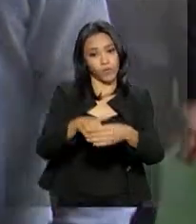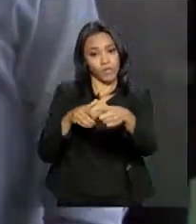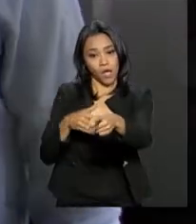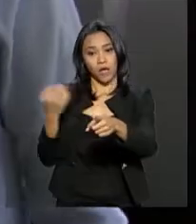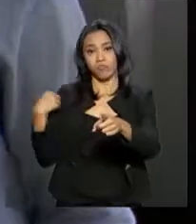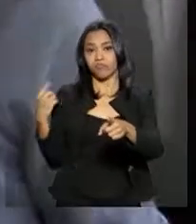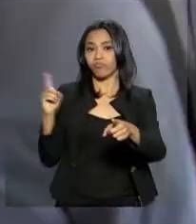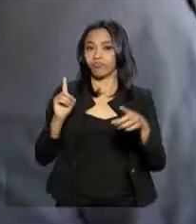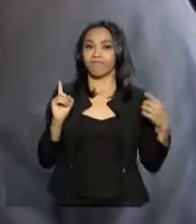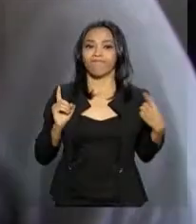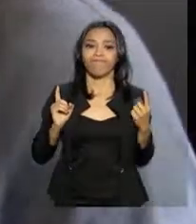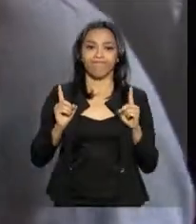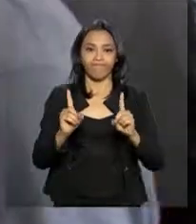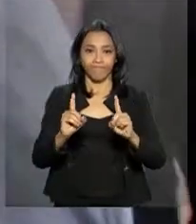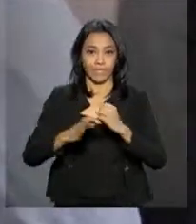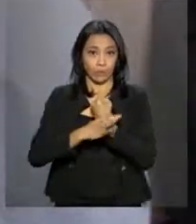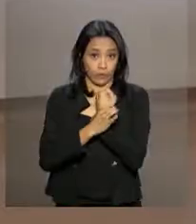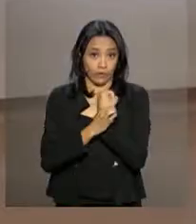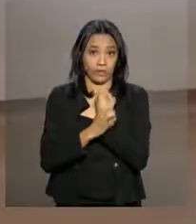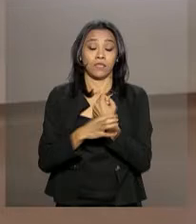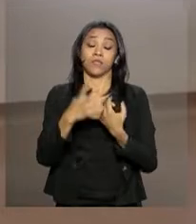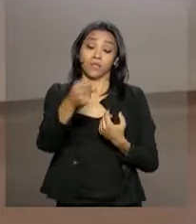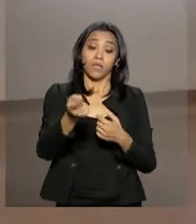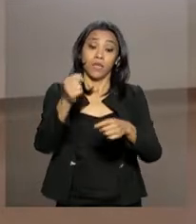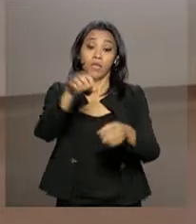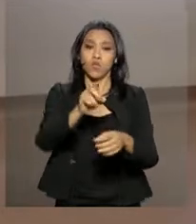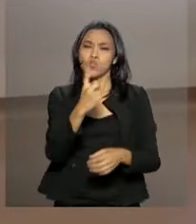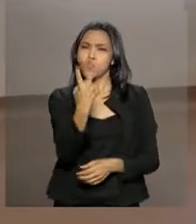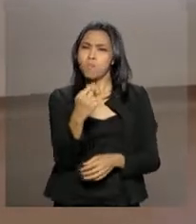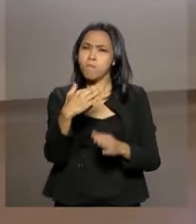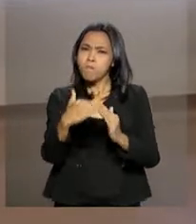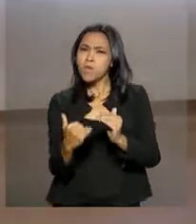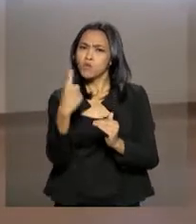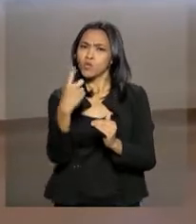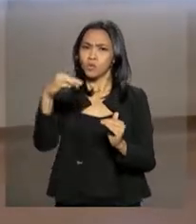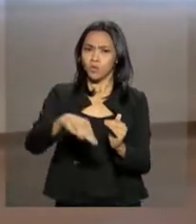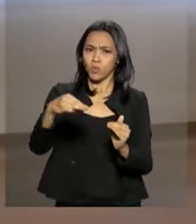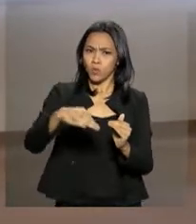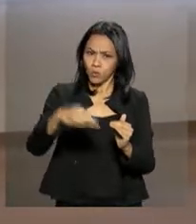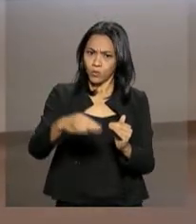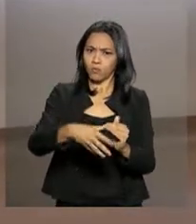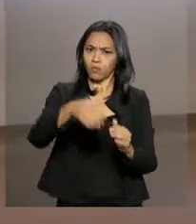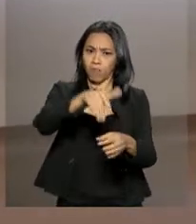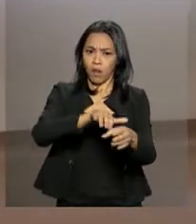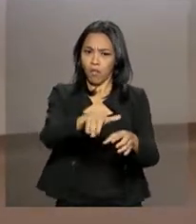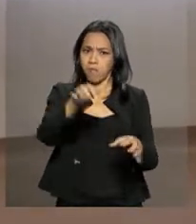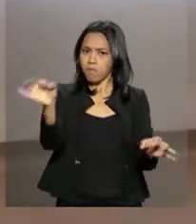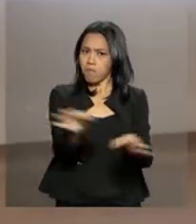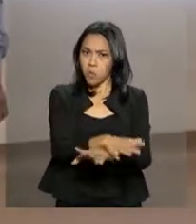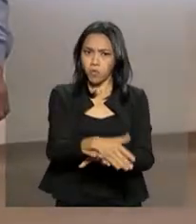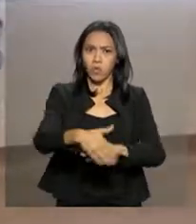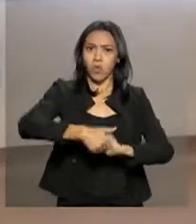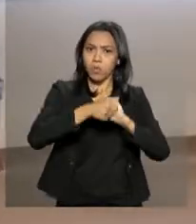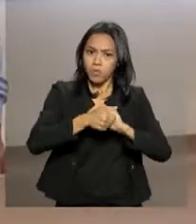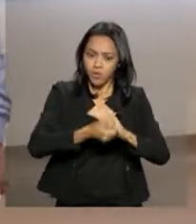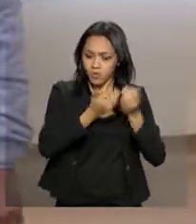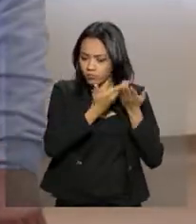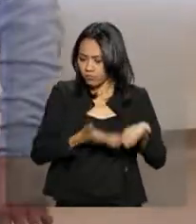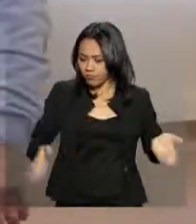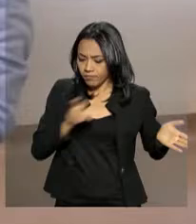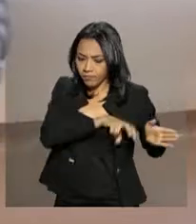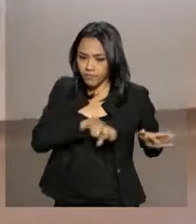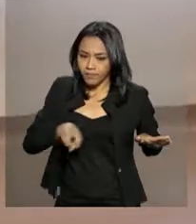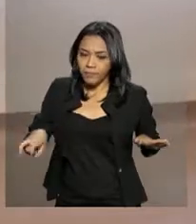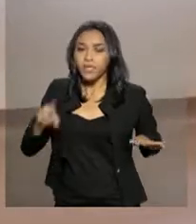de seguranças o presidente votou em menos de um minuto cumprimentou os mesários e antes de sair da seção eleitoral